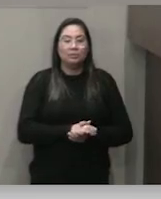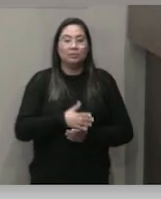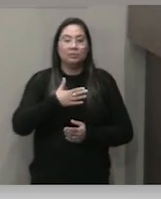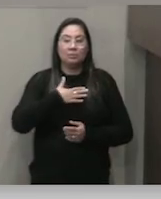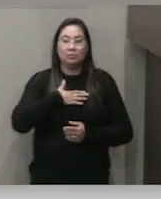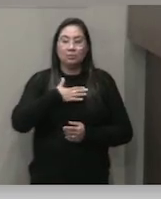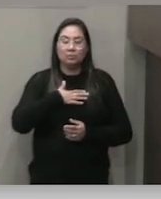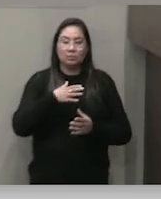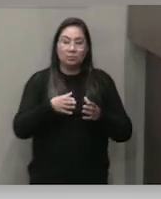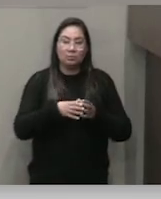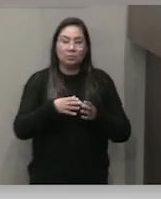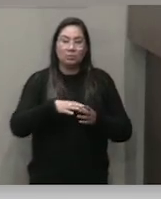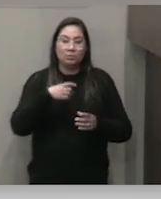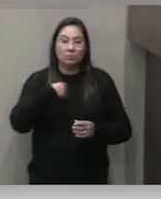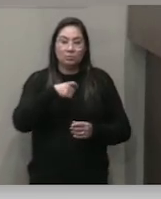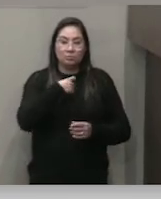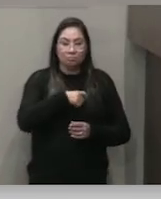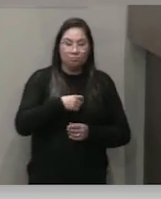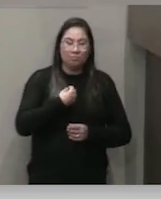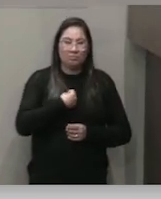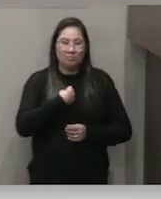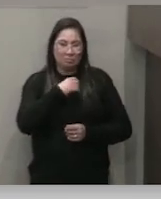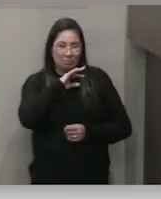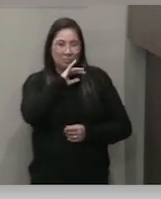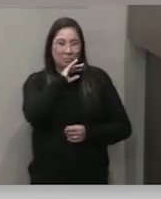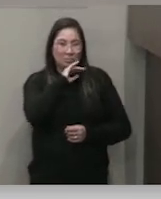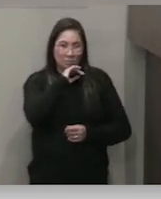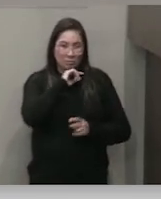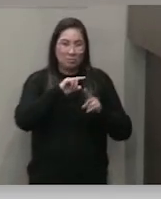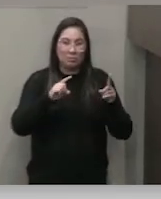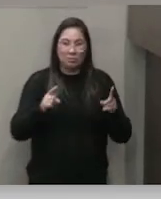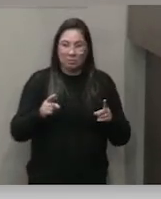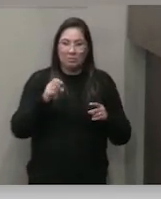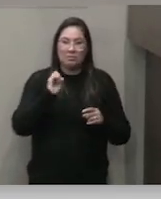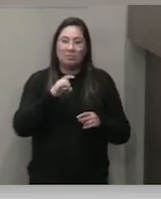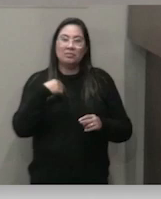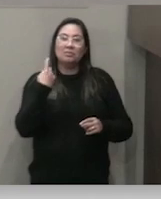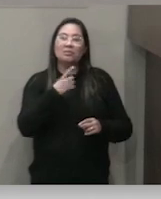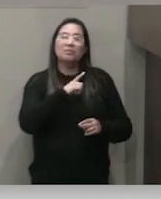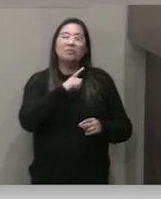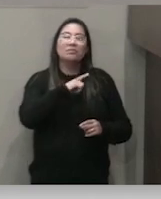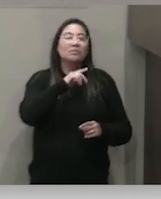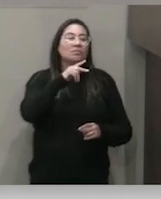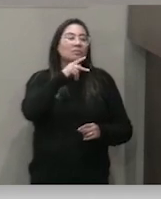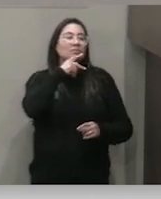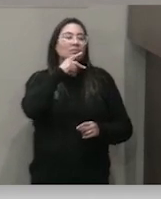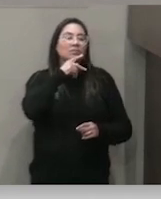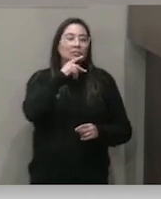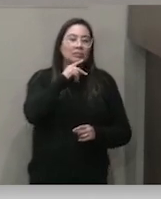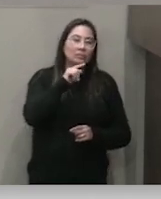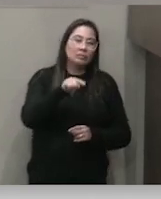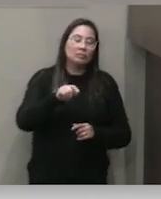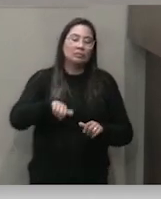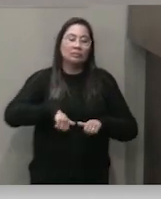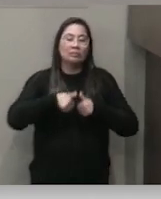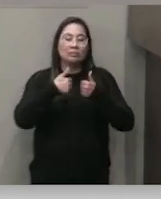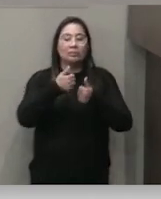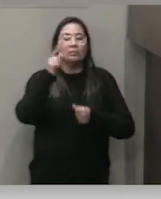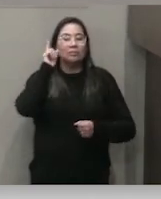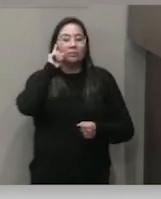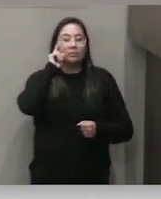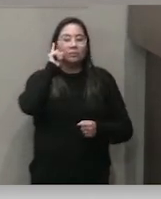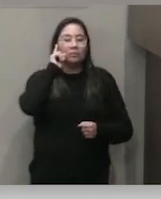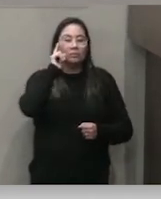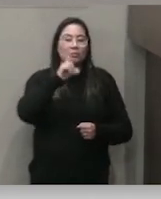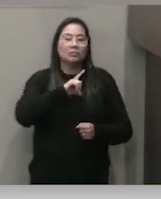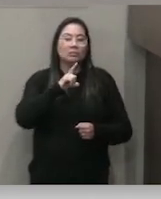time do Grêmio está uma doença. Quem dera nós tivéssemos um centroavante que nem o Pedro Almeida lá, com certeza nós todo dia, toda